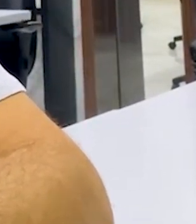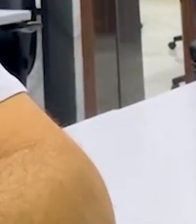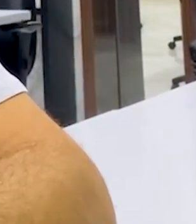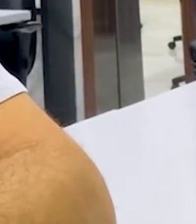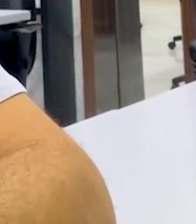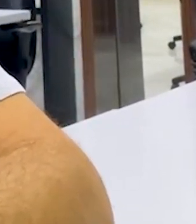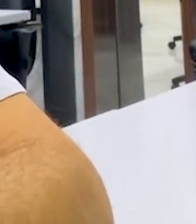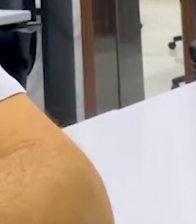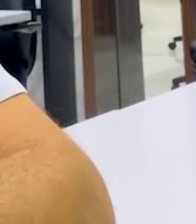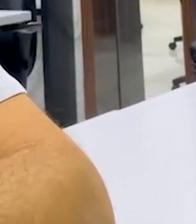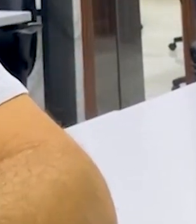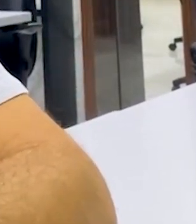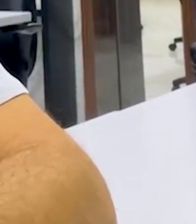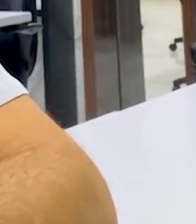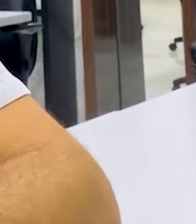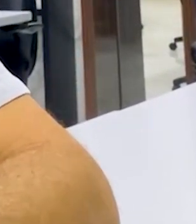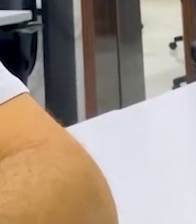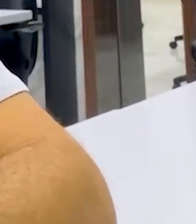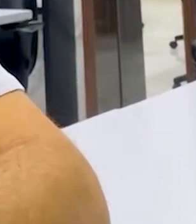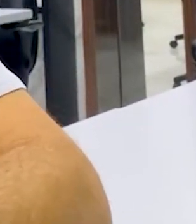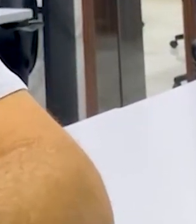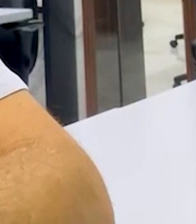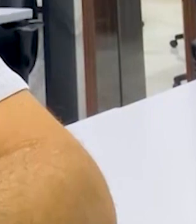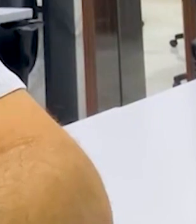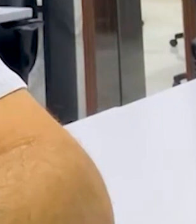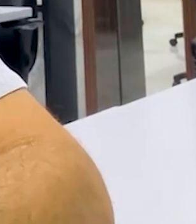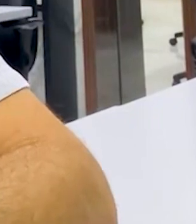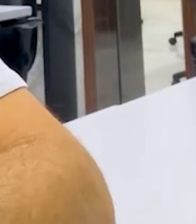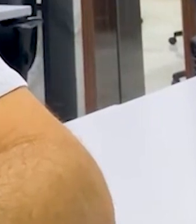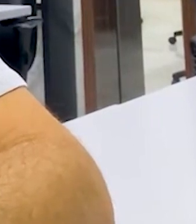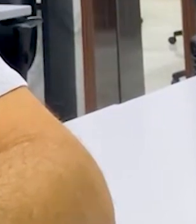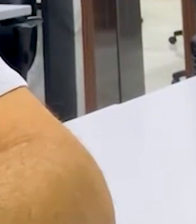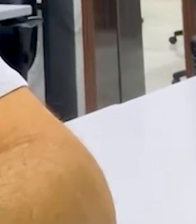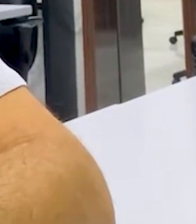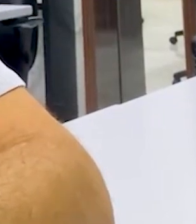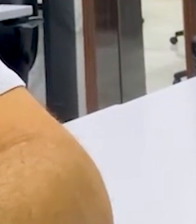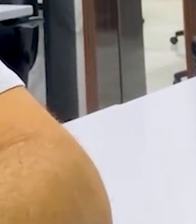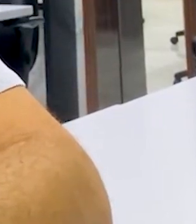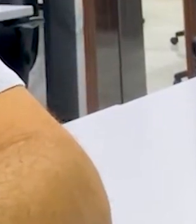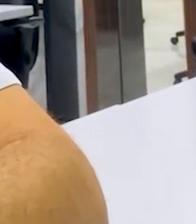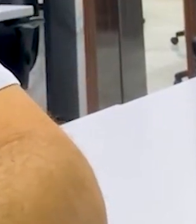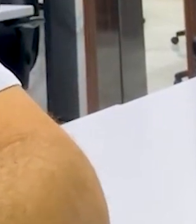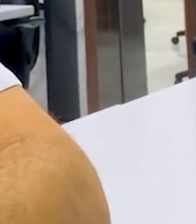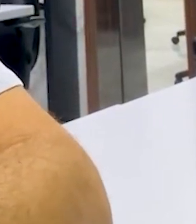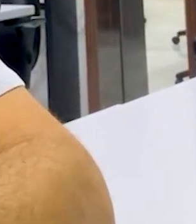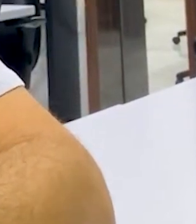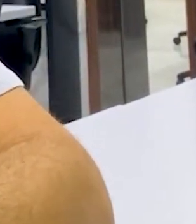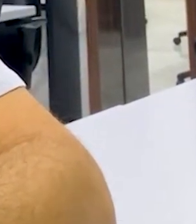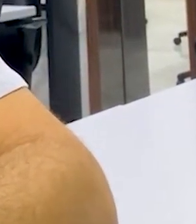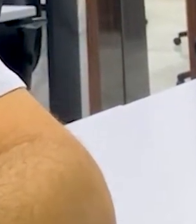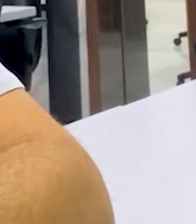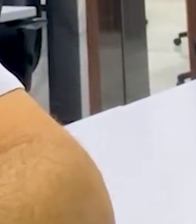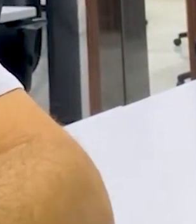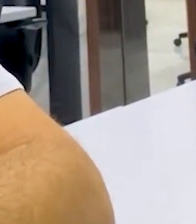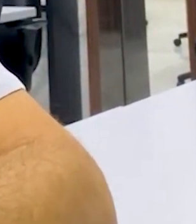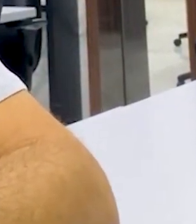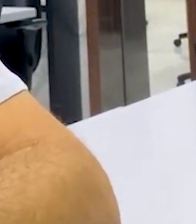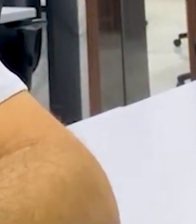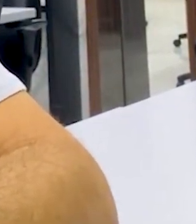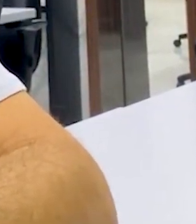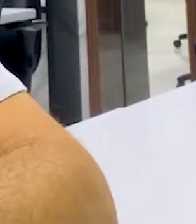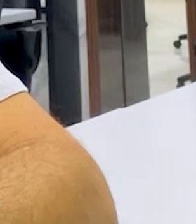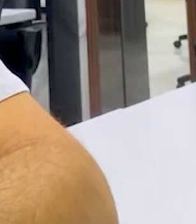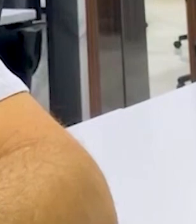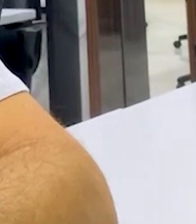educação especial, ou documentos comprobatórios de outras situações prioritárias, tais como criança desnutrida, com a documentação